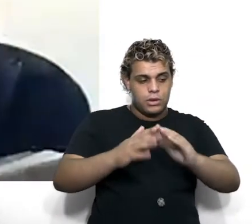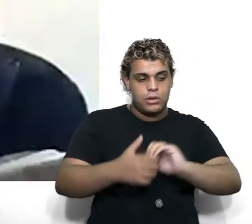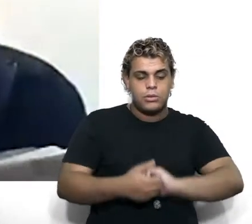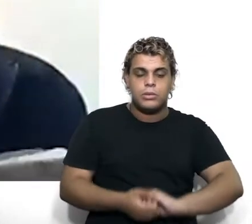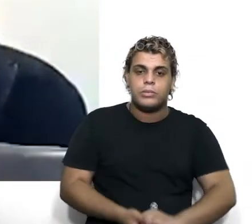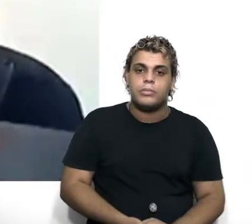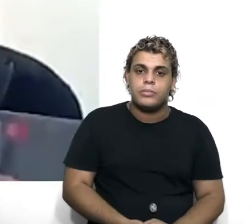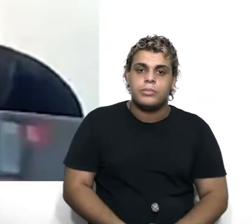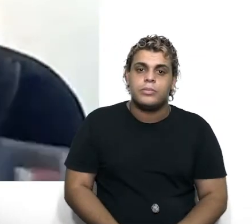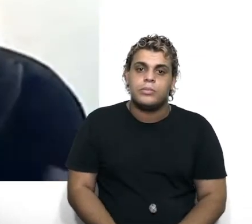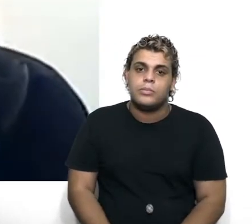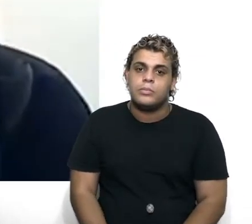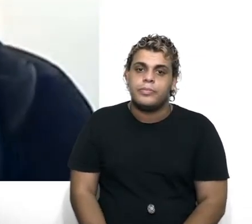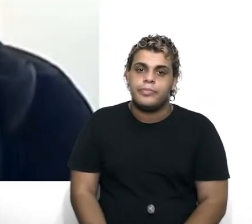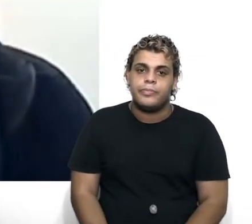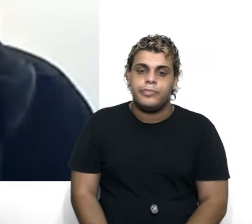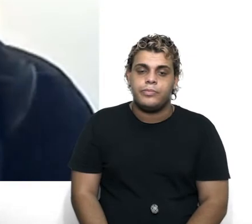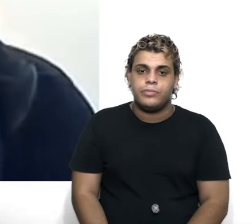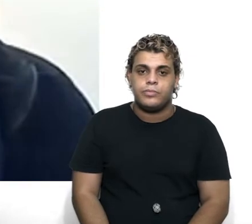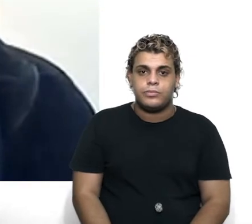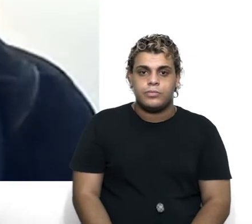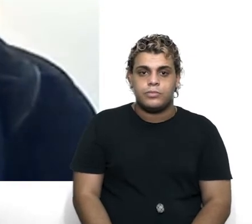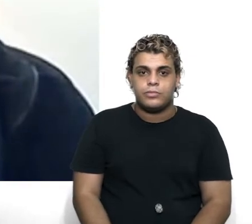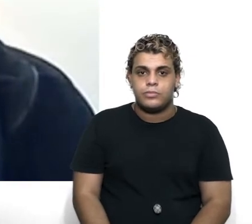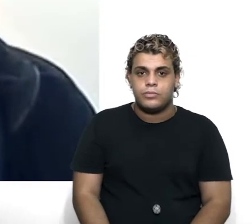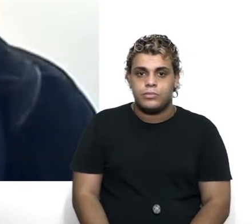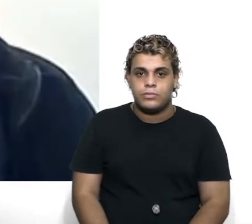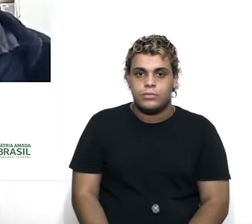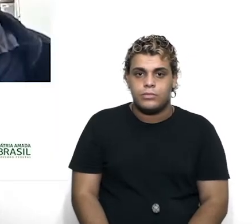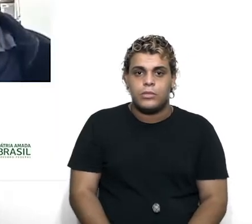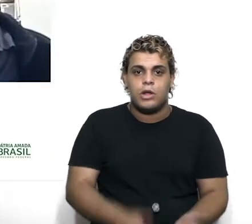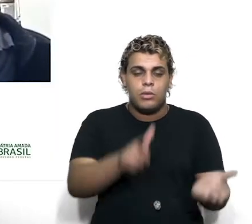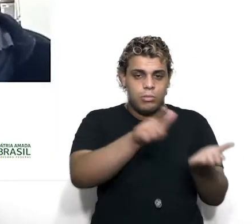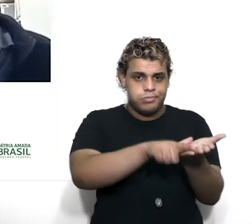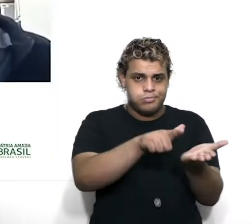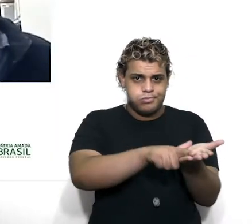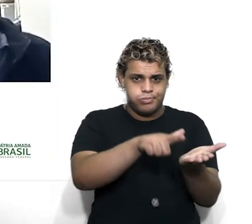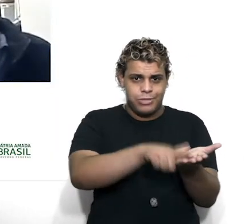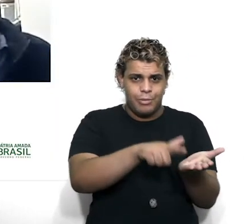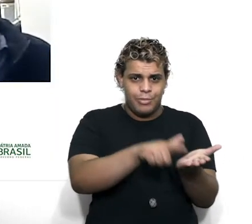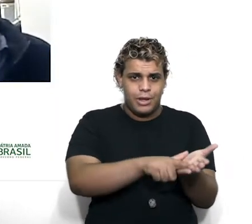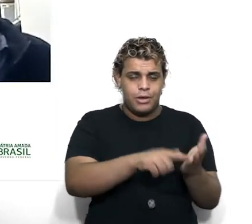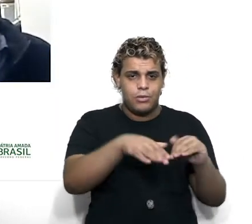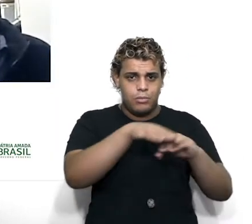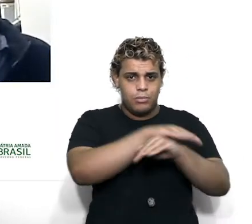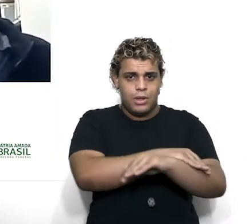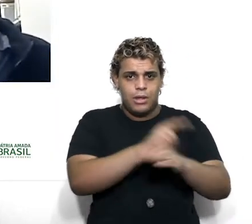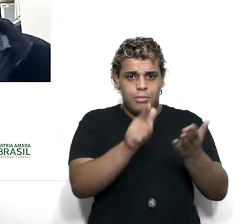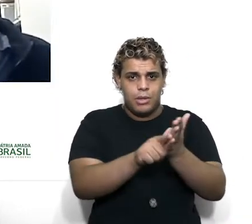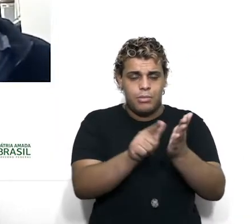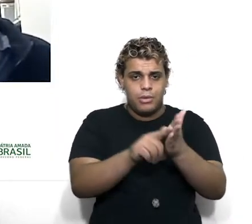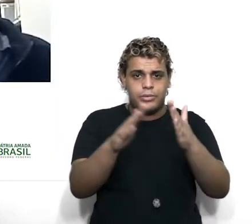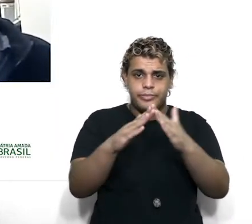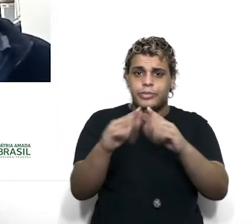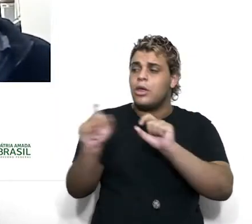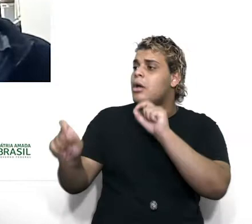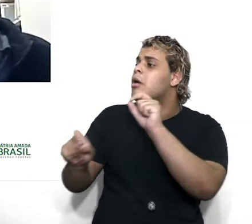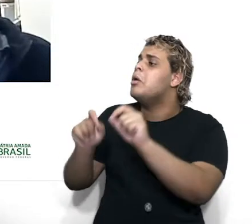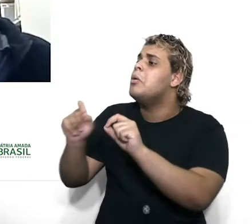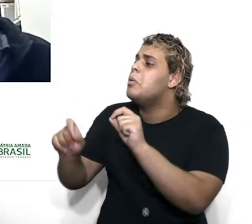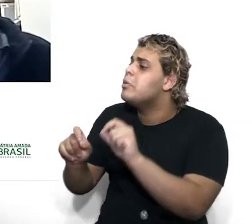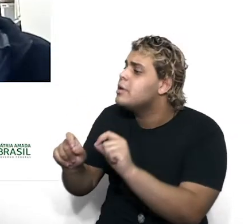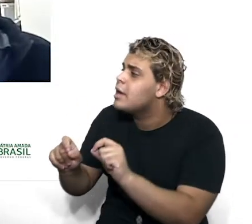A ideia da planta do pé e planta da casa, não é? E qual que era a proposta da sua tese para chegar a esse livro? Qual era a proposta? Qual que